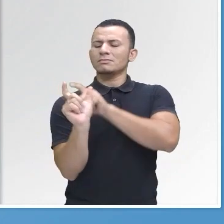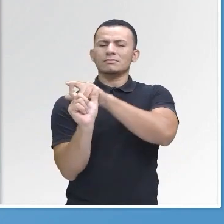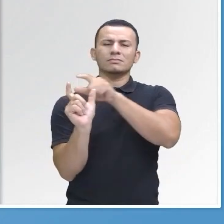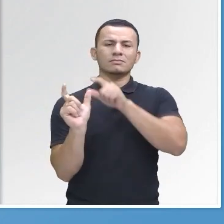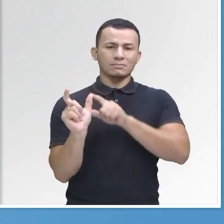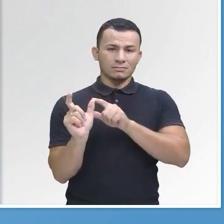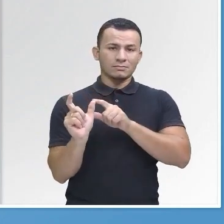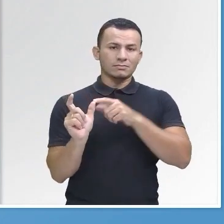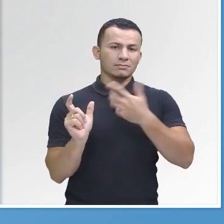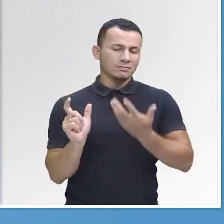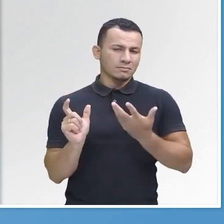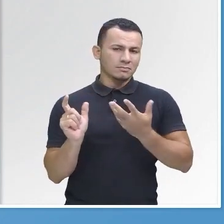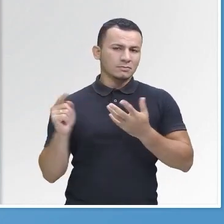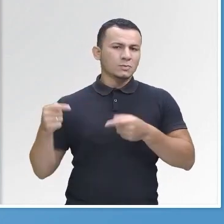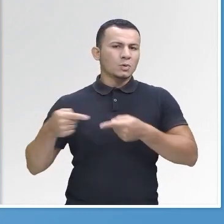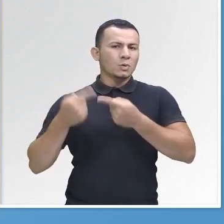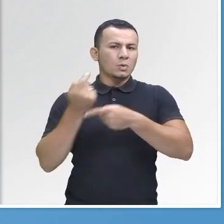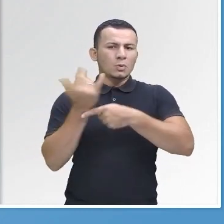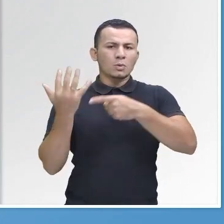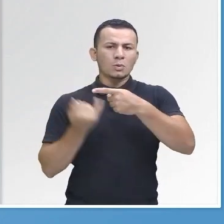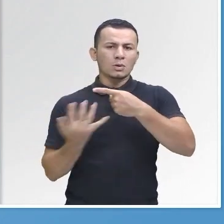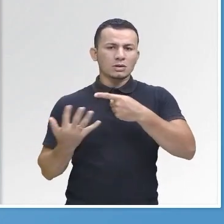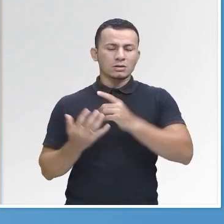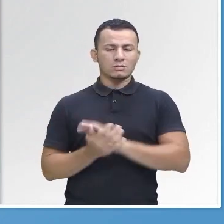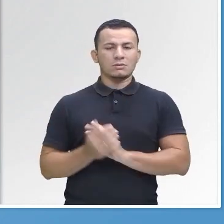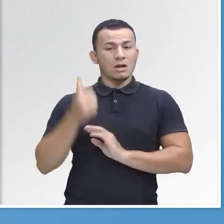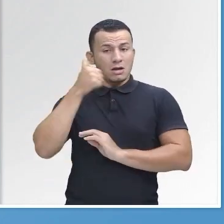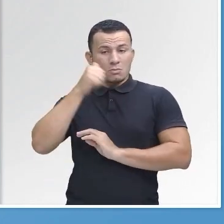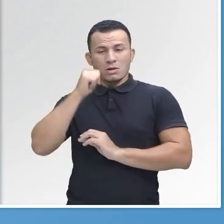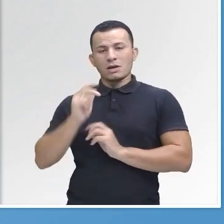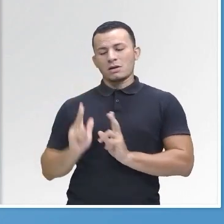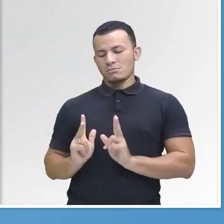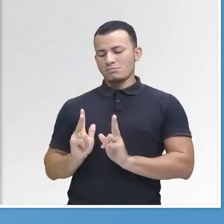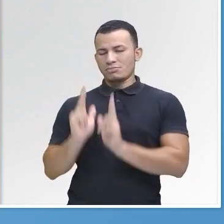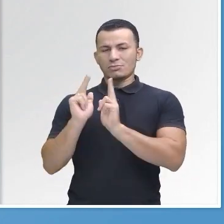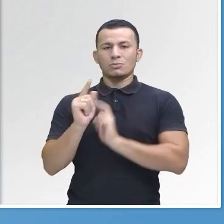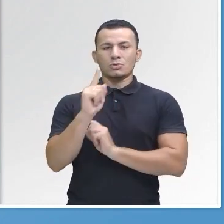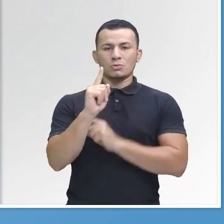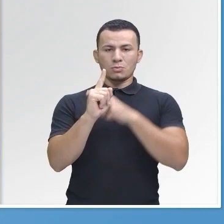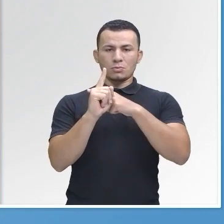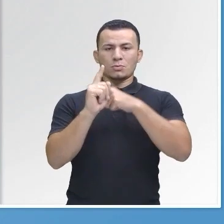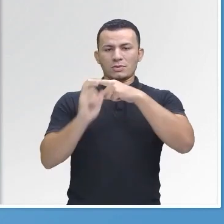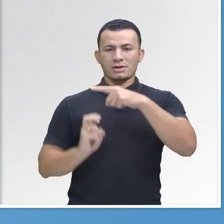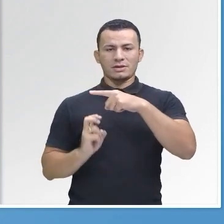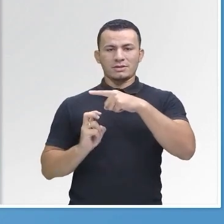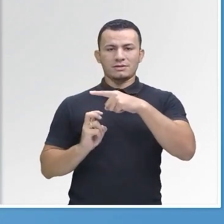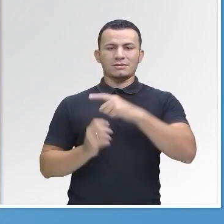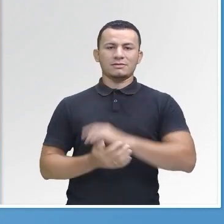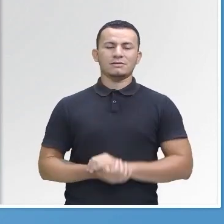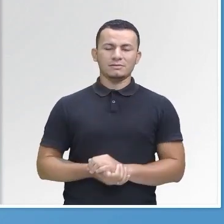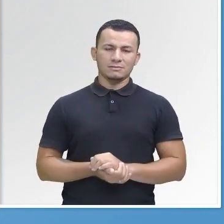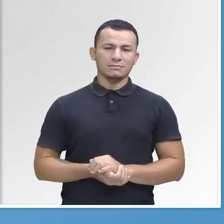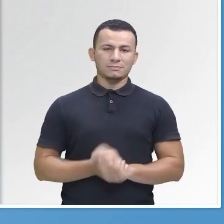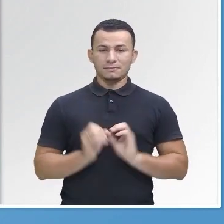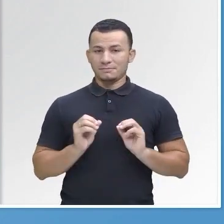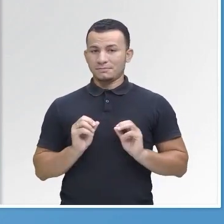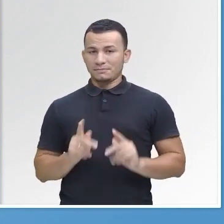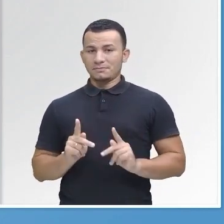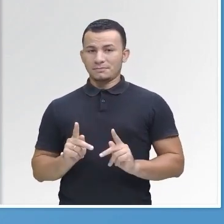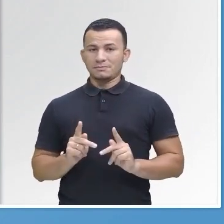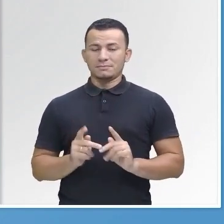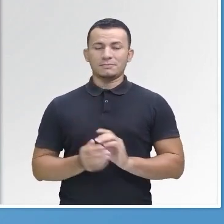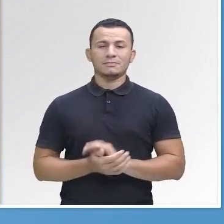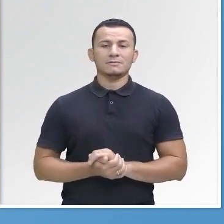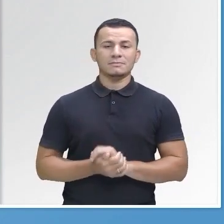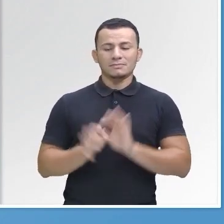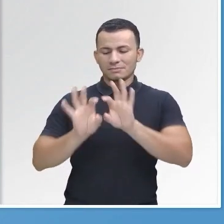em relação ao tamanho da corda? Bom, a Maria cortou 1/5. Olha aí, ó. Ok? 1/5 da